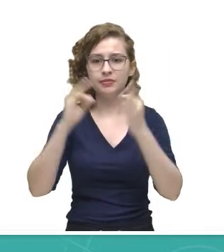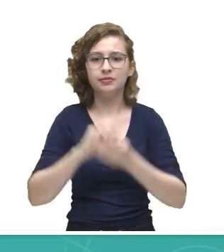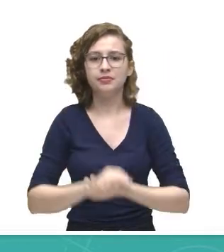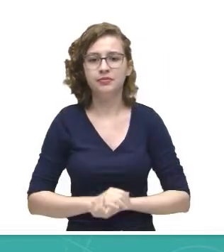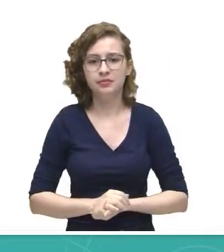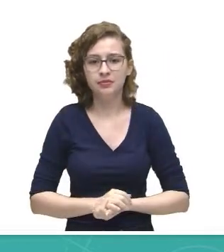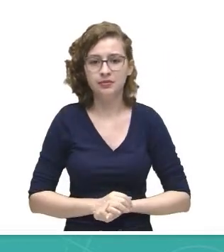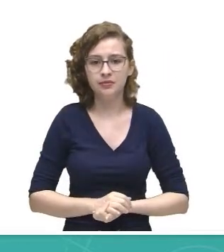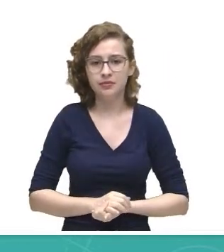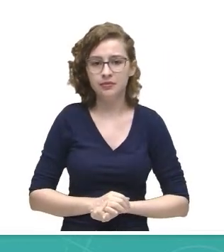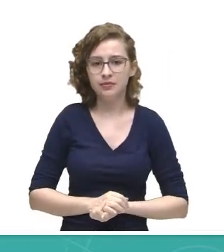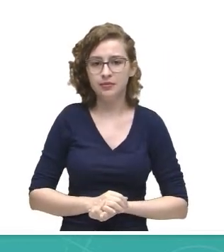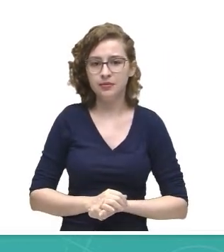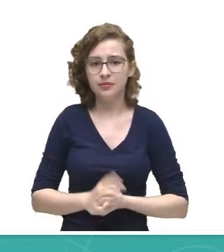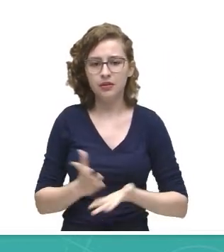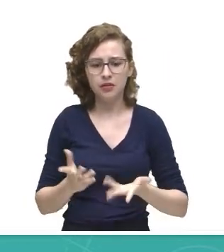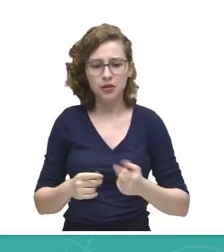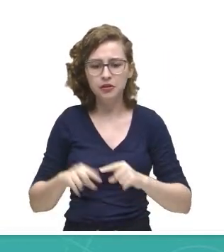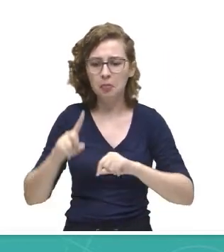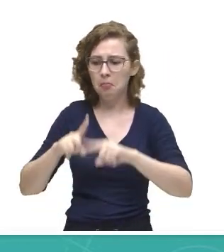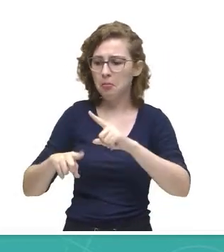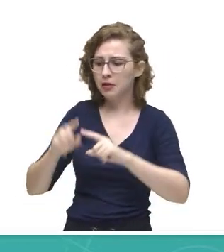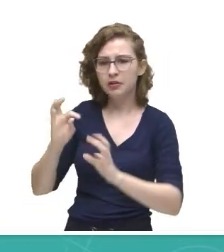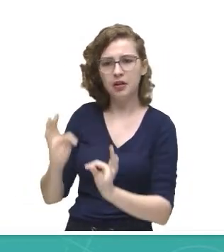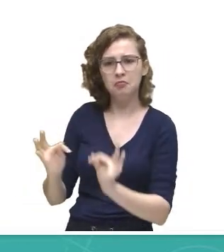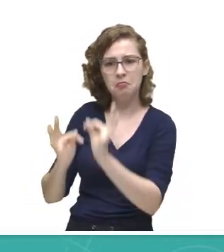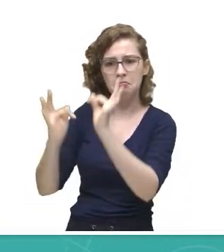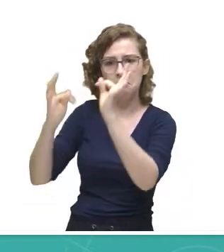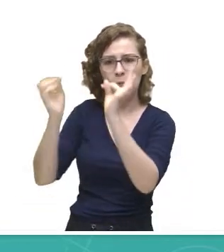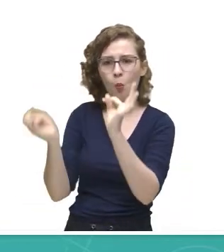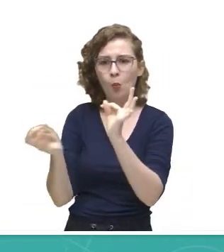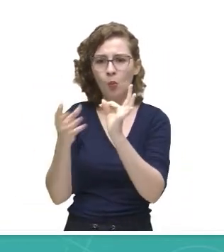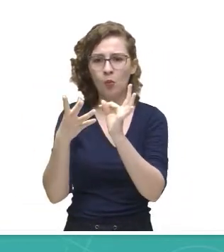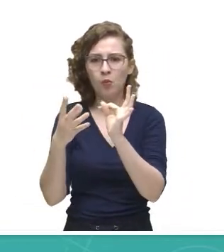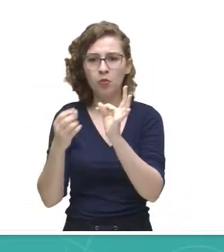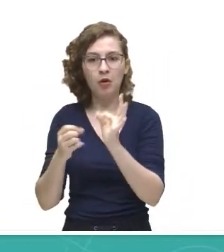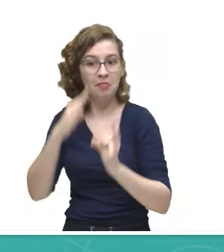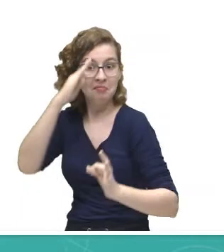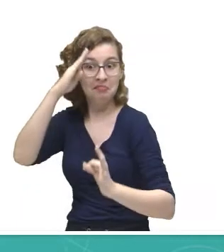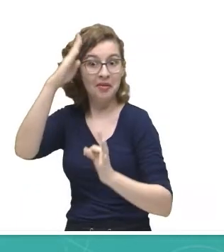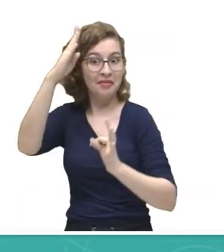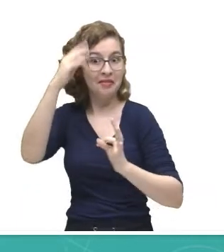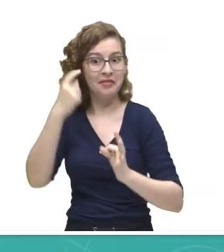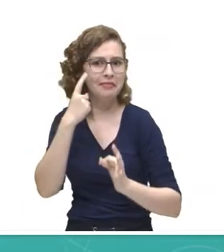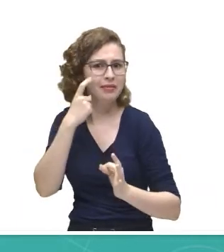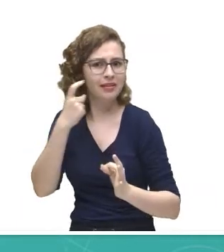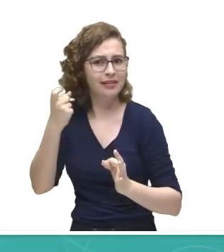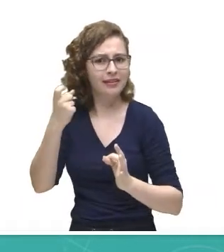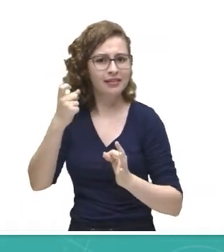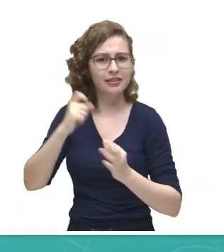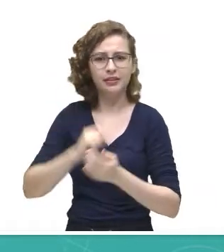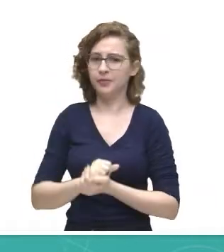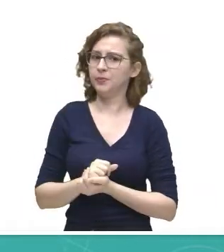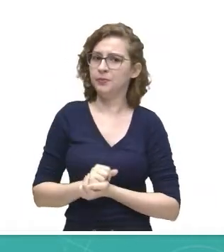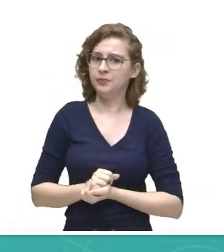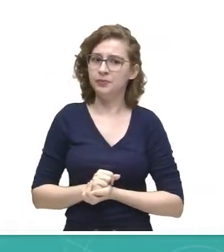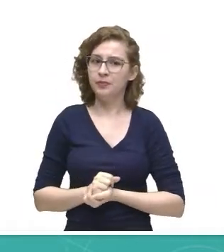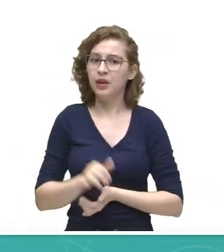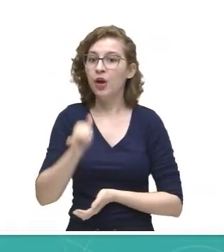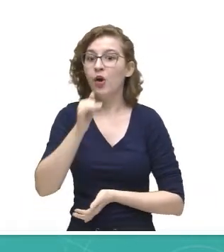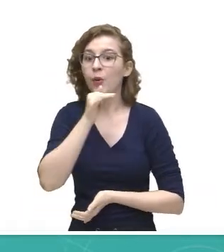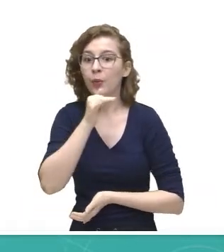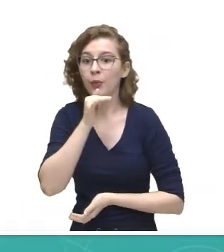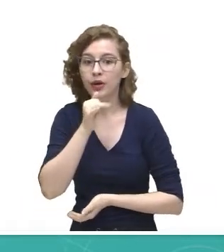ali algumas ferramentas tecnológicas que se destacava, né? Entre elas, ela